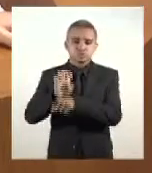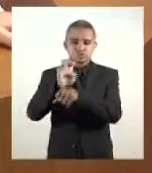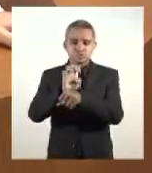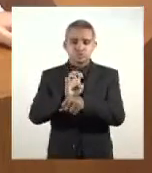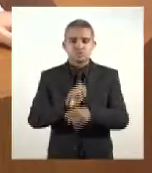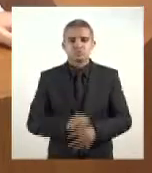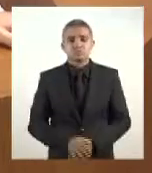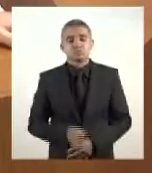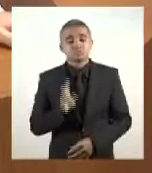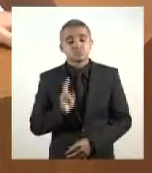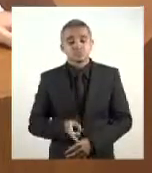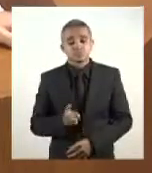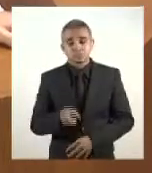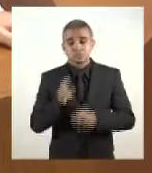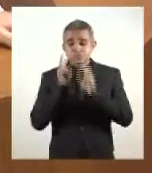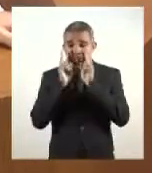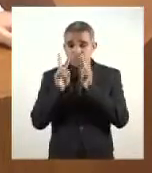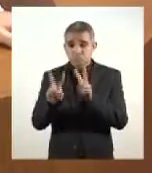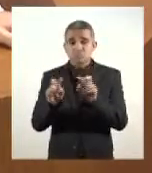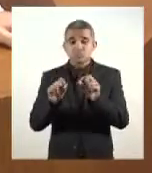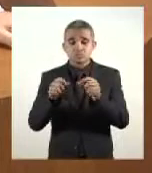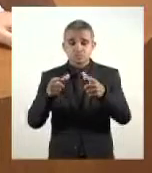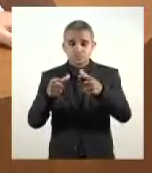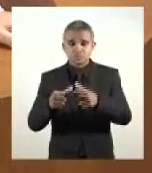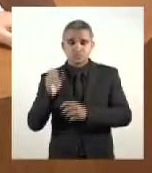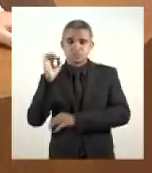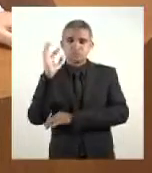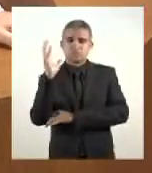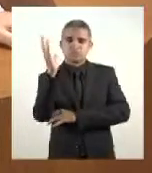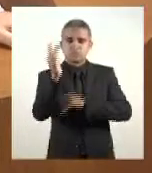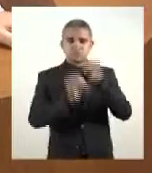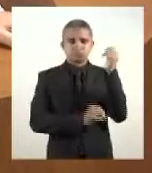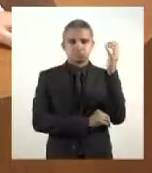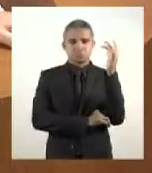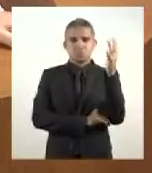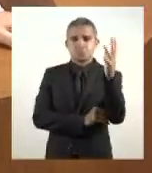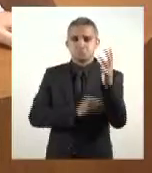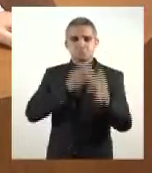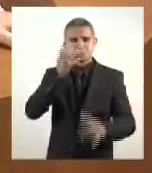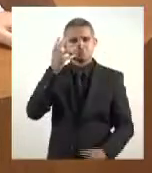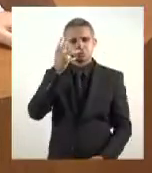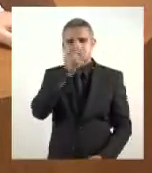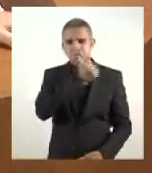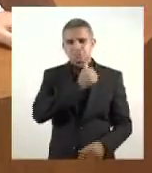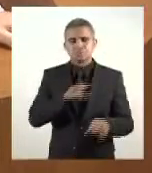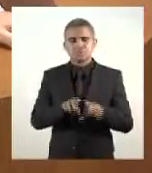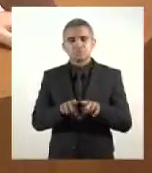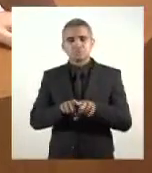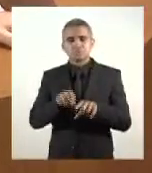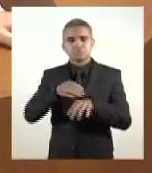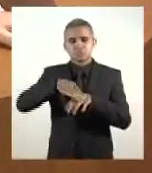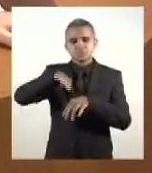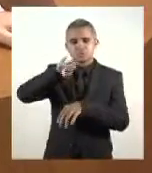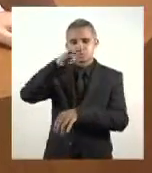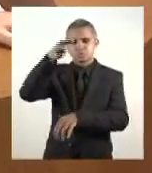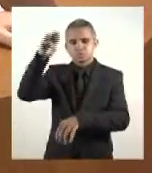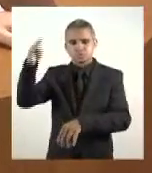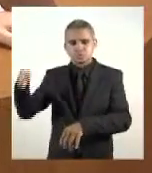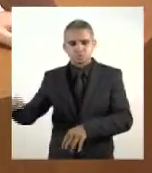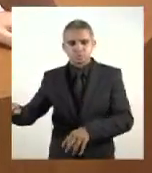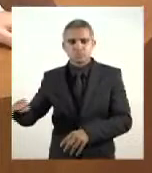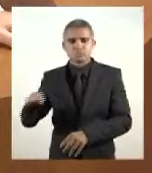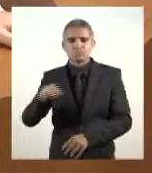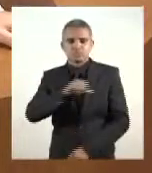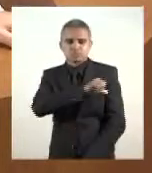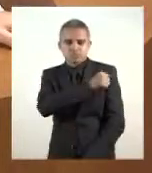Furtado, uma área reurbanizada, que vejo um morro como aquele lá do Rio de Janeiro, você passa e já vê que